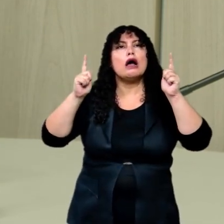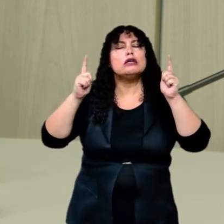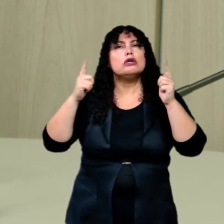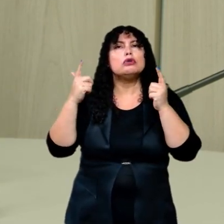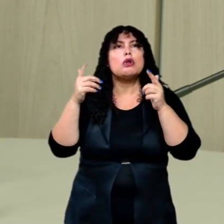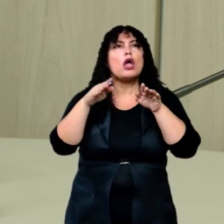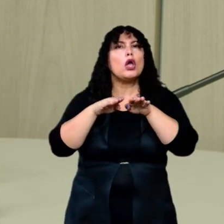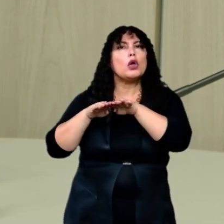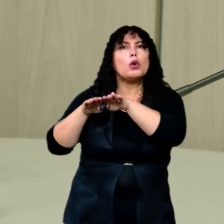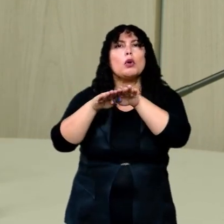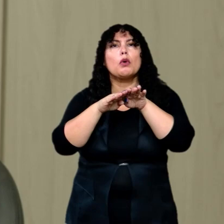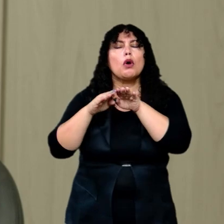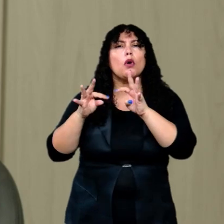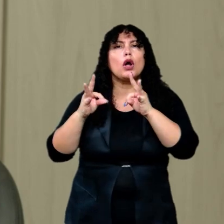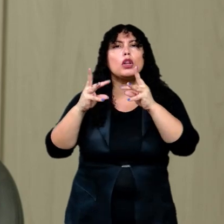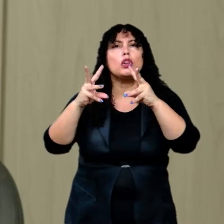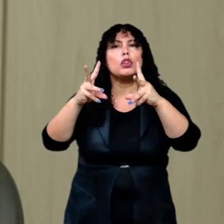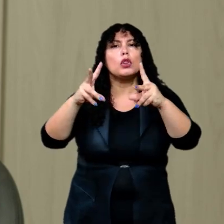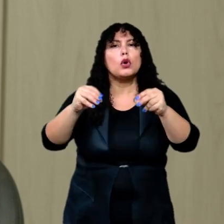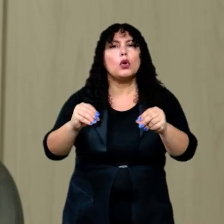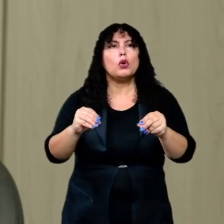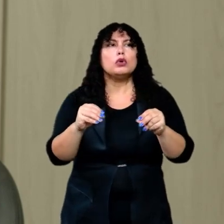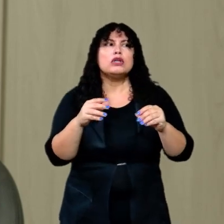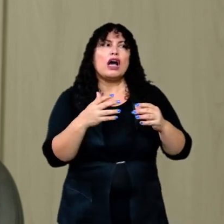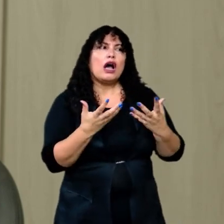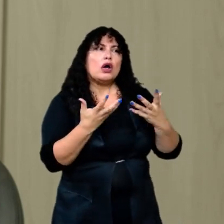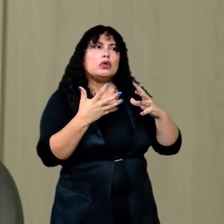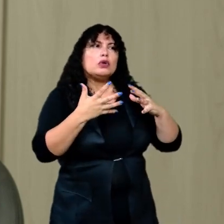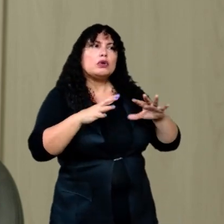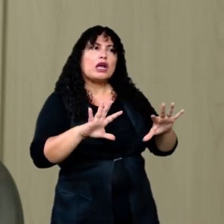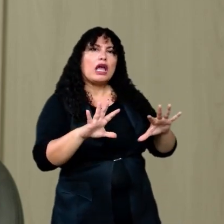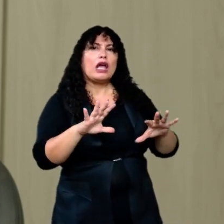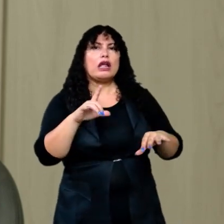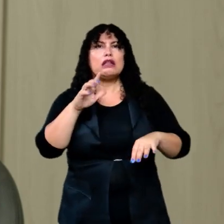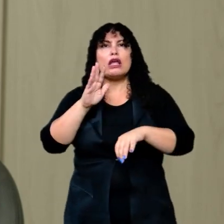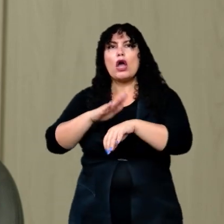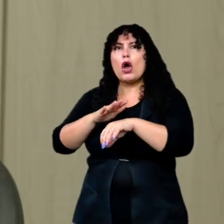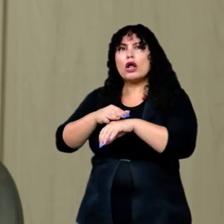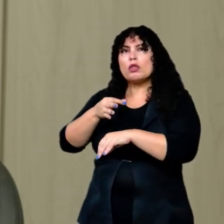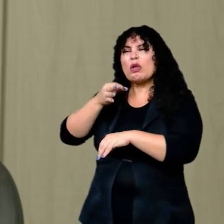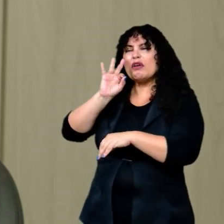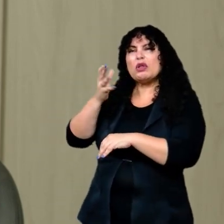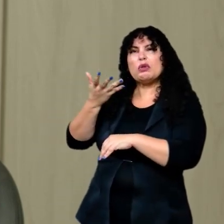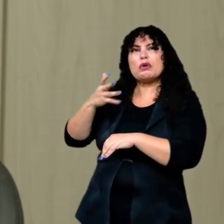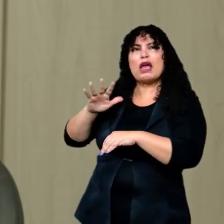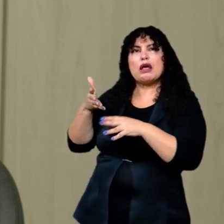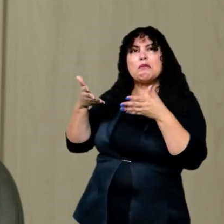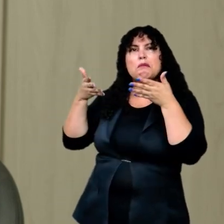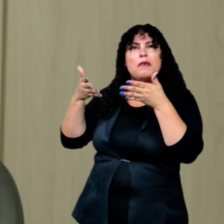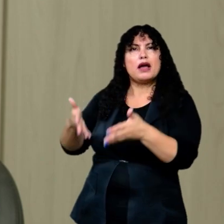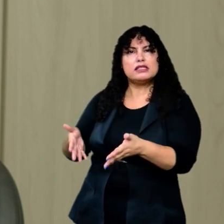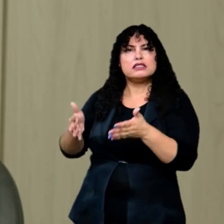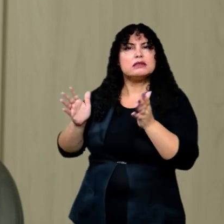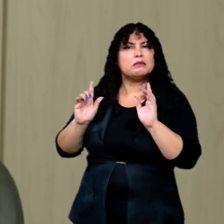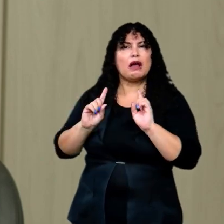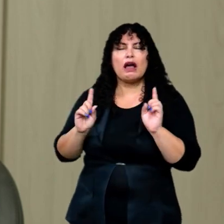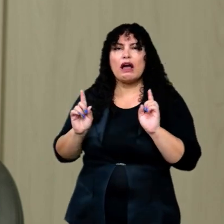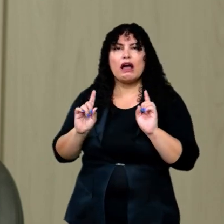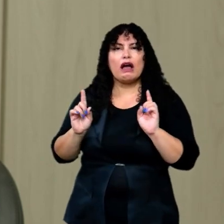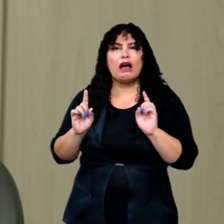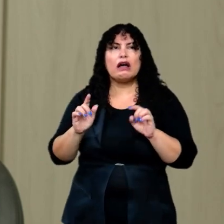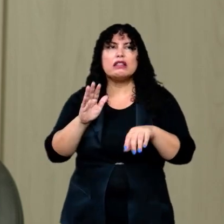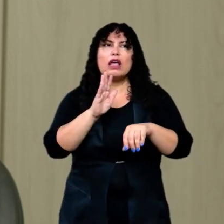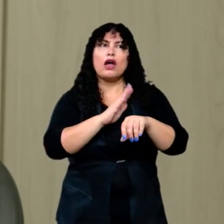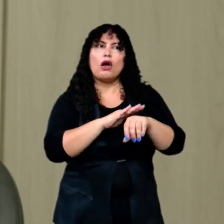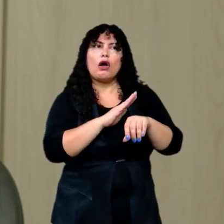todo mundo, né? Isso, eu estou Acontece assim, eu bastante. não quero, né? Eu não quero. Tem a hora do cafezinho, eu não quero participar disso, né? Tem a